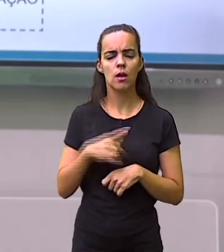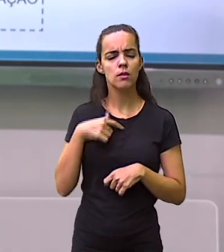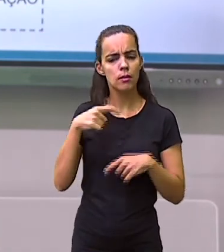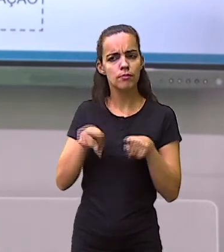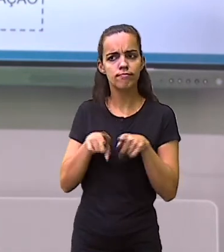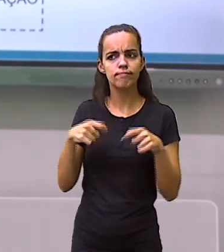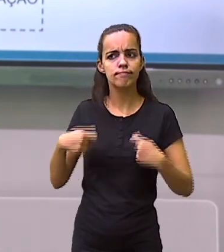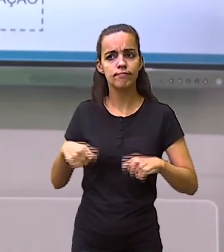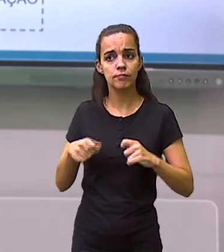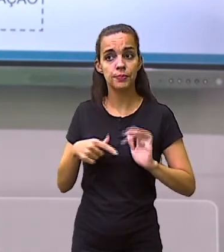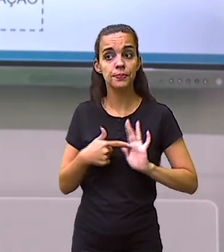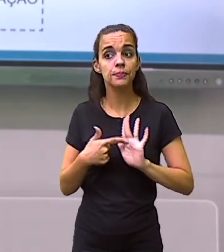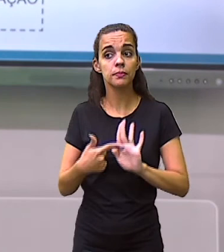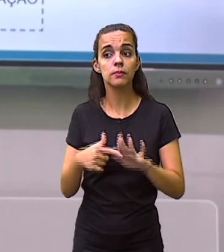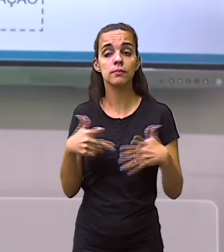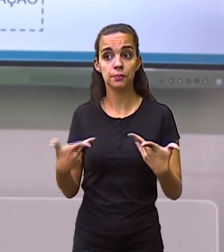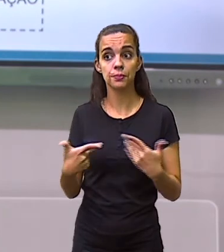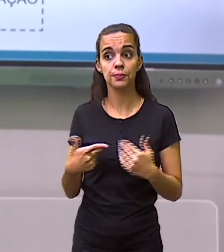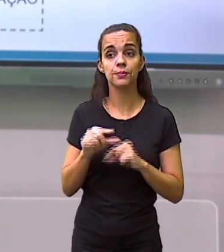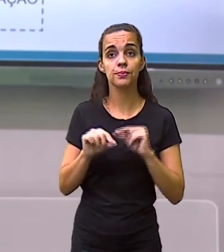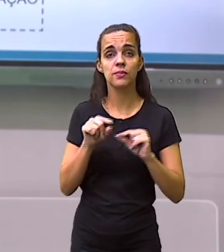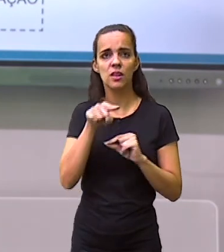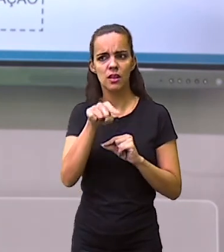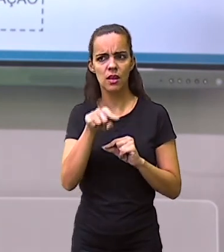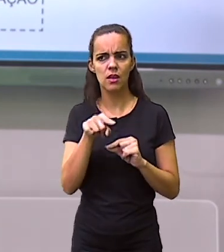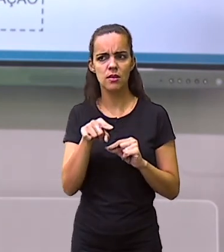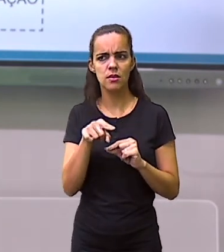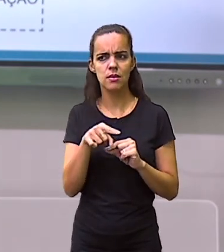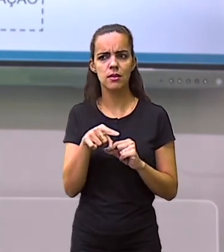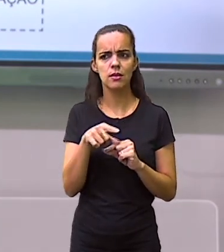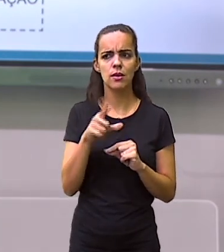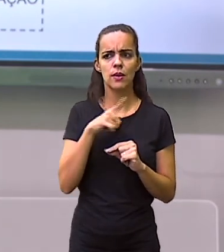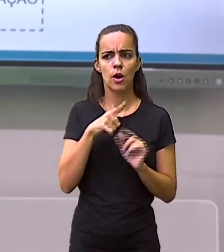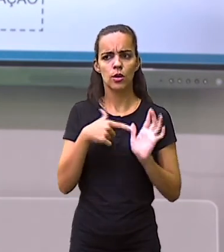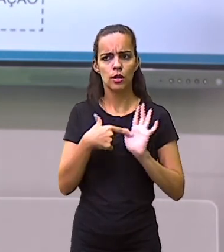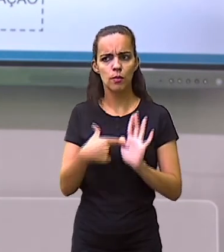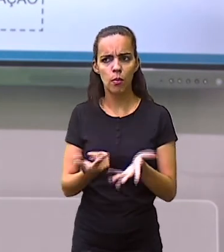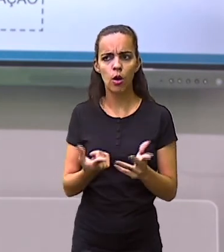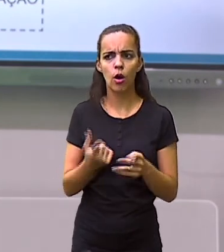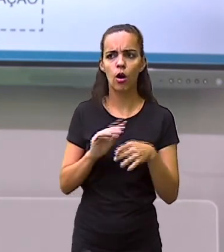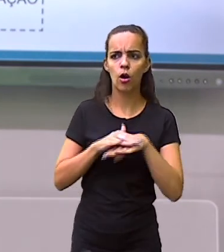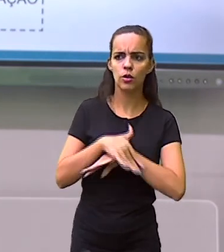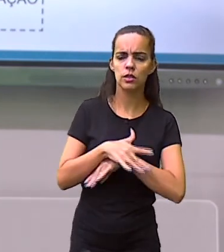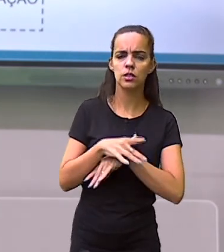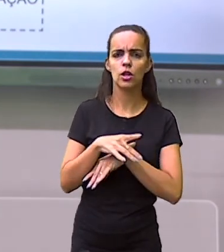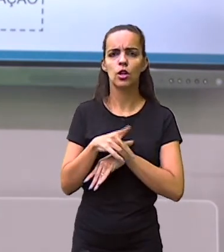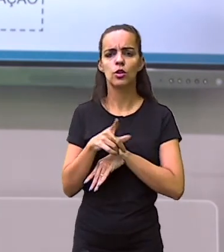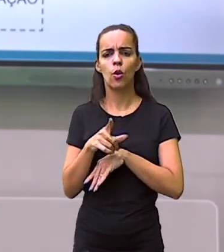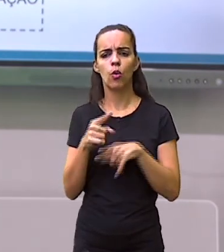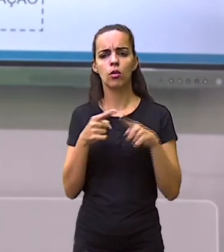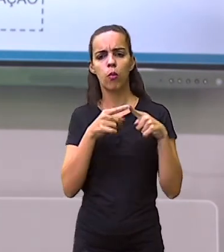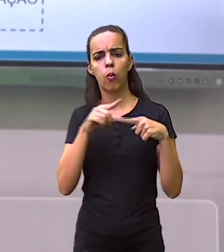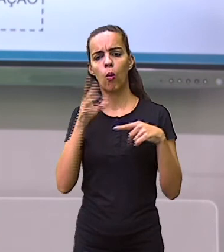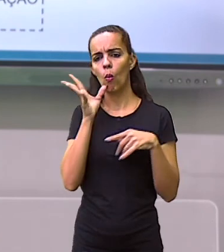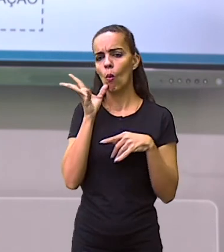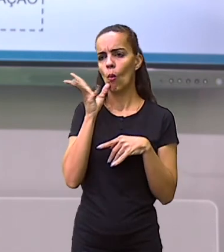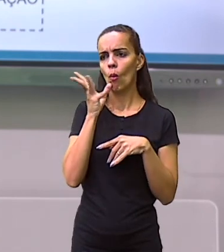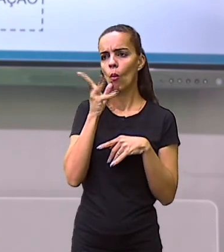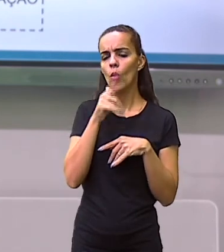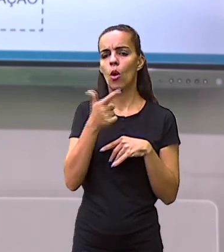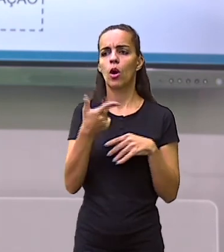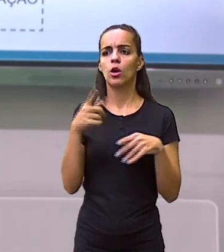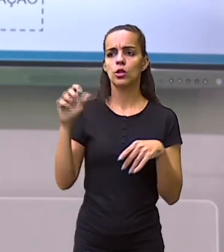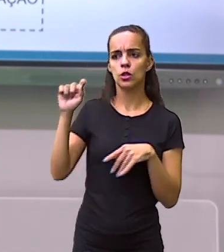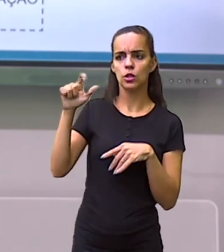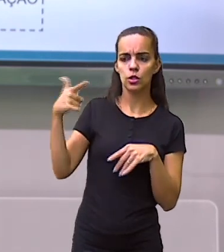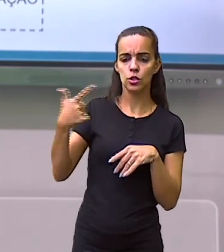preciso ressaltar que nesta situação de dias longos ou noites muito longas, da ausência do movimento